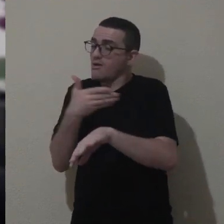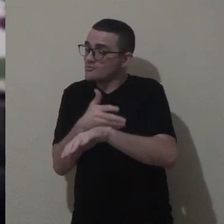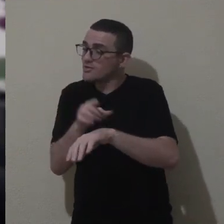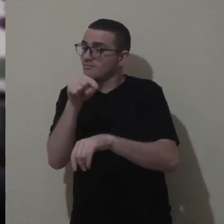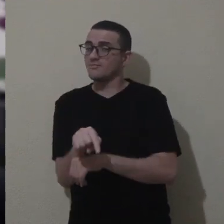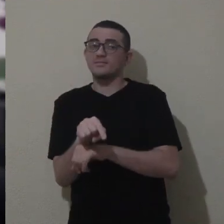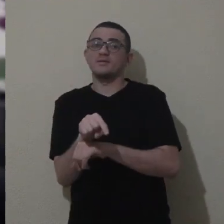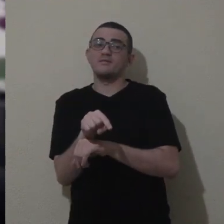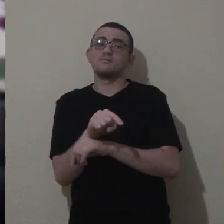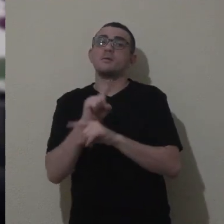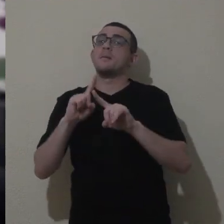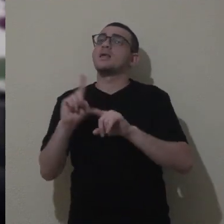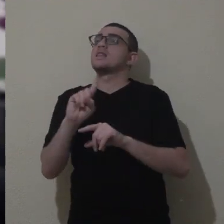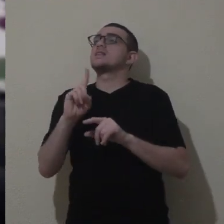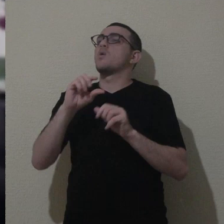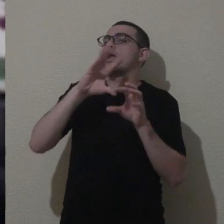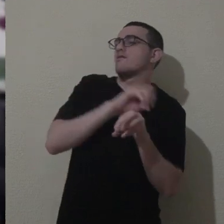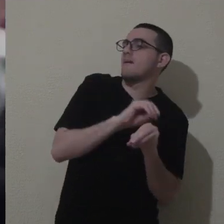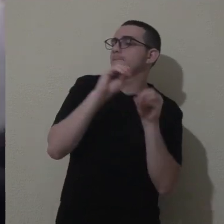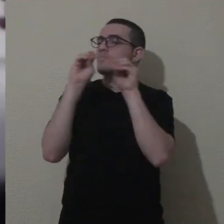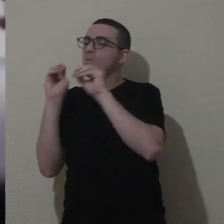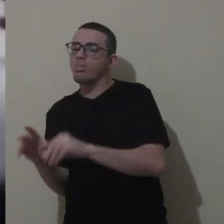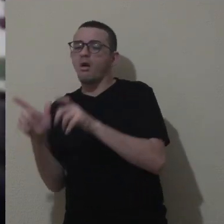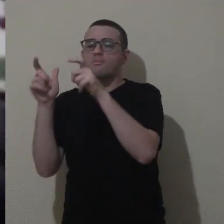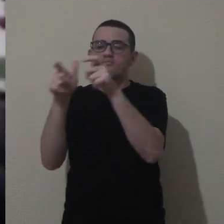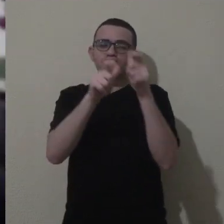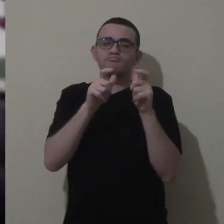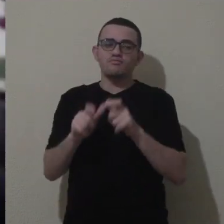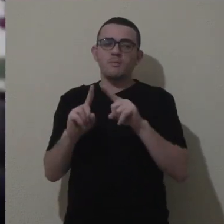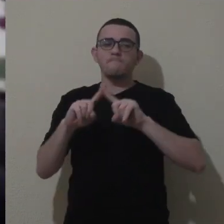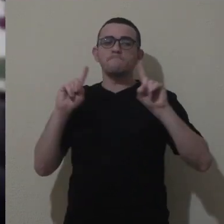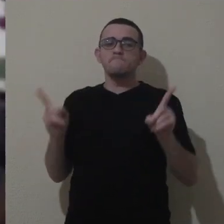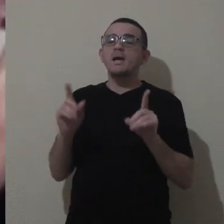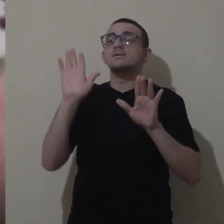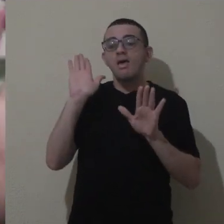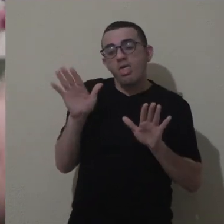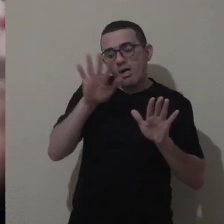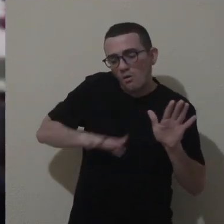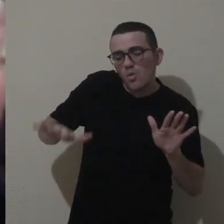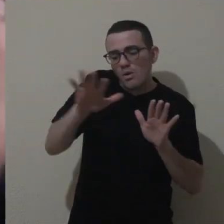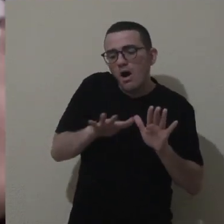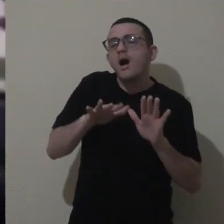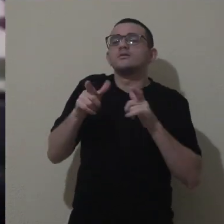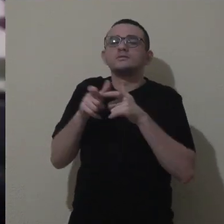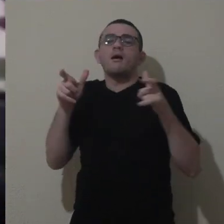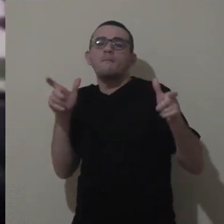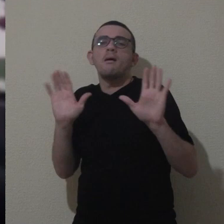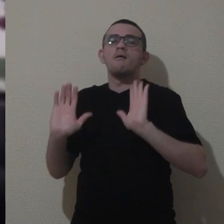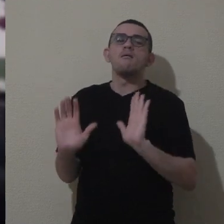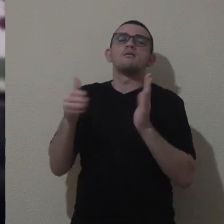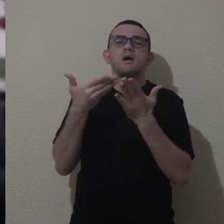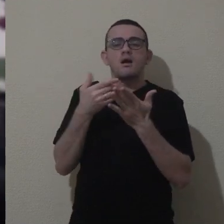você treinou, não necessariamente ela vai se transferir para as outras funções. Mas, enfim, é um campo que está em aberto,